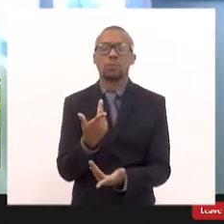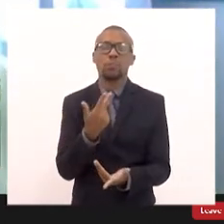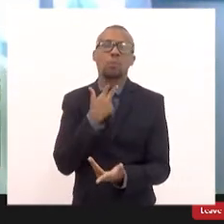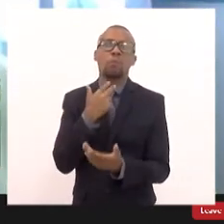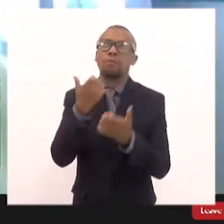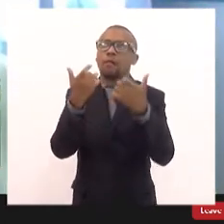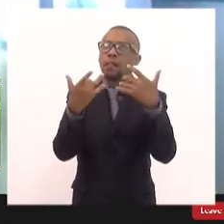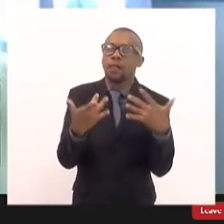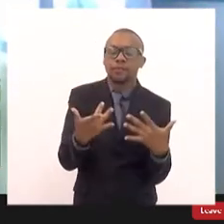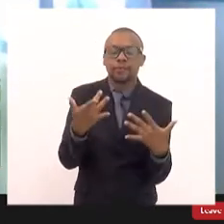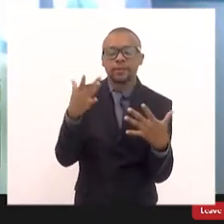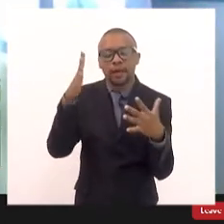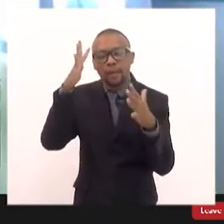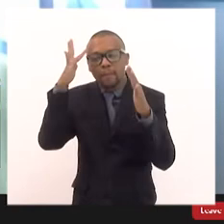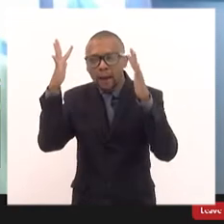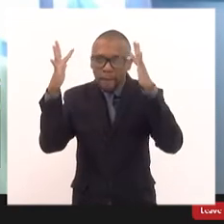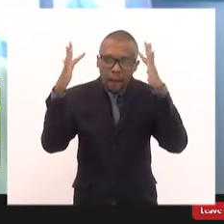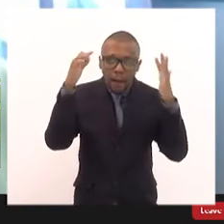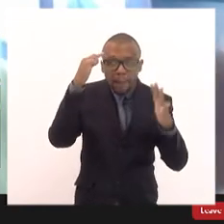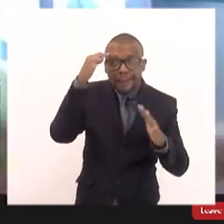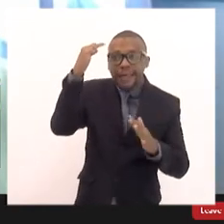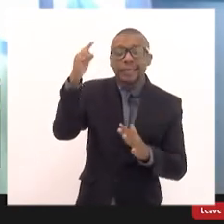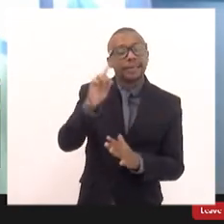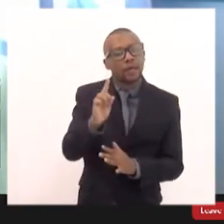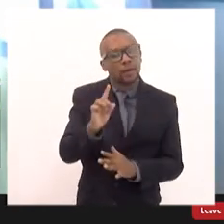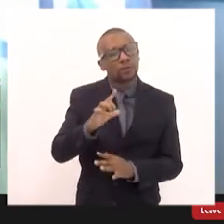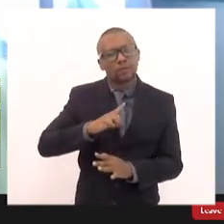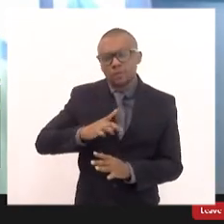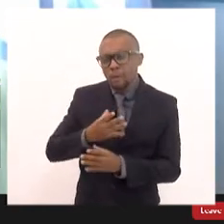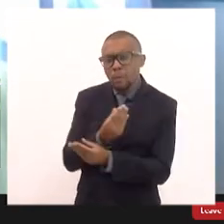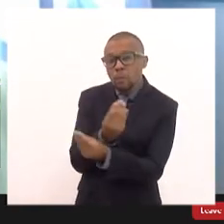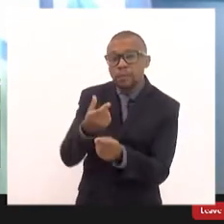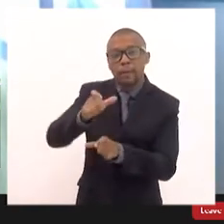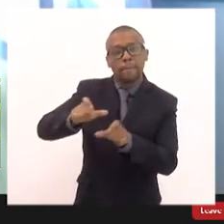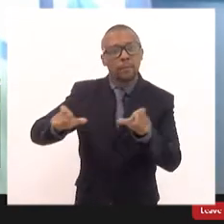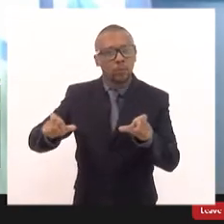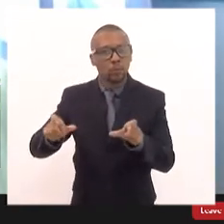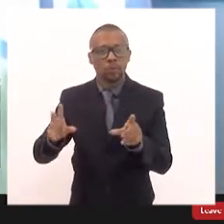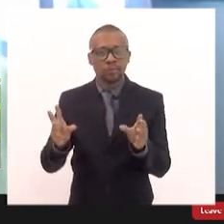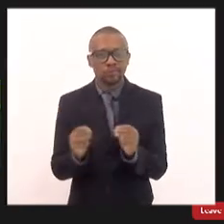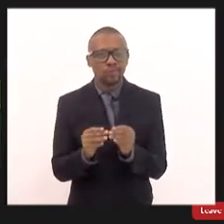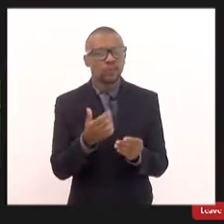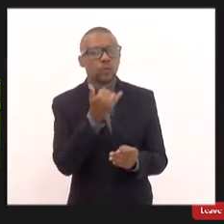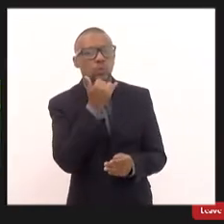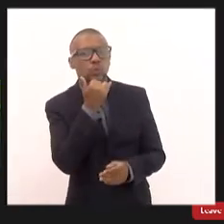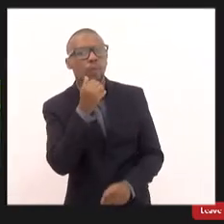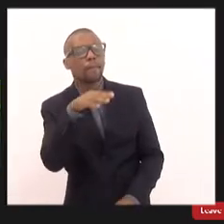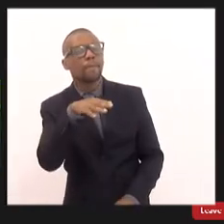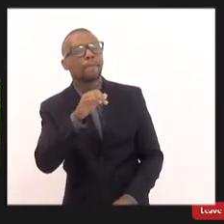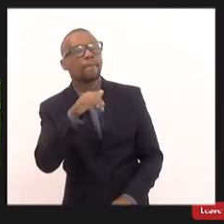está falando de milhares de pessoas, a gente está falando de produção de alimentos.